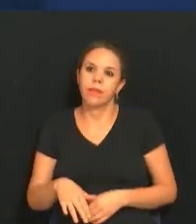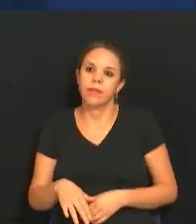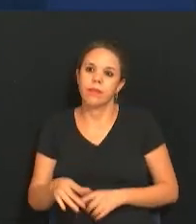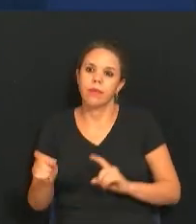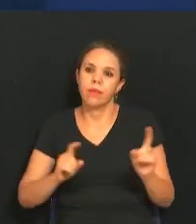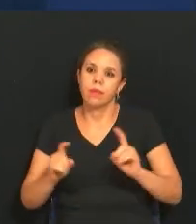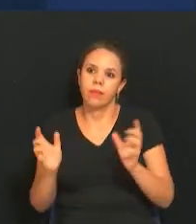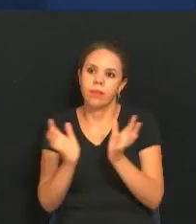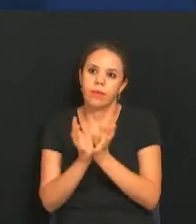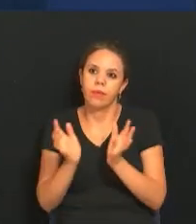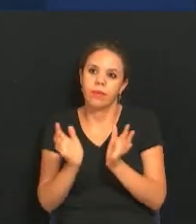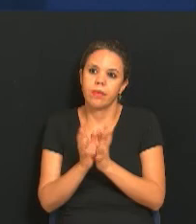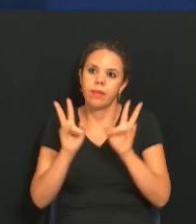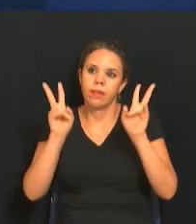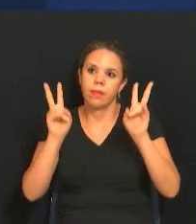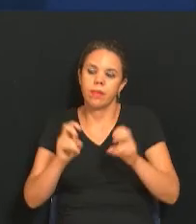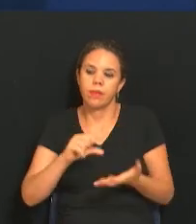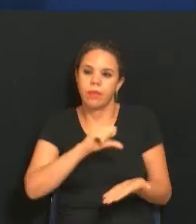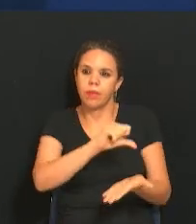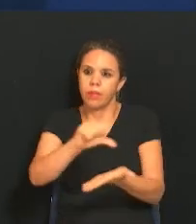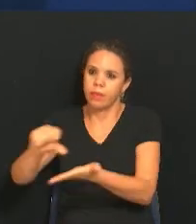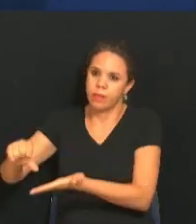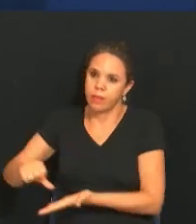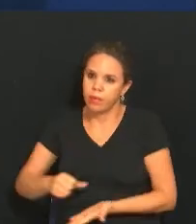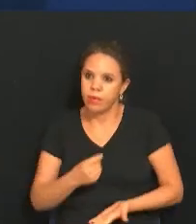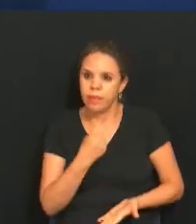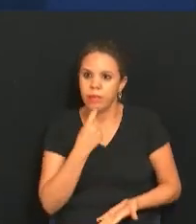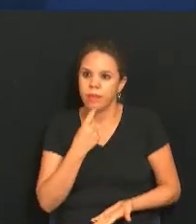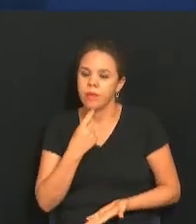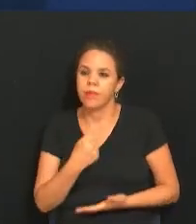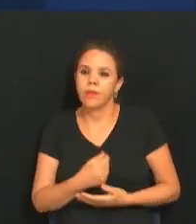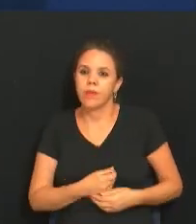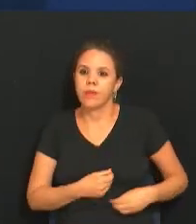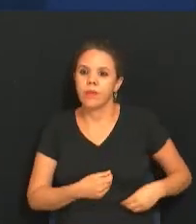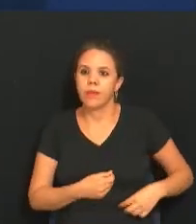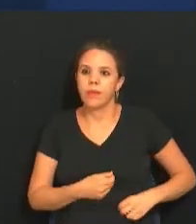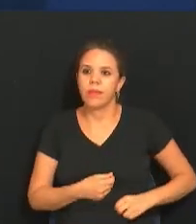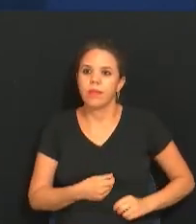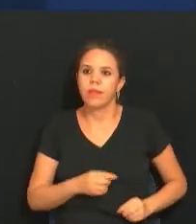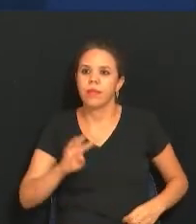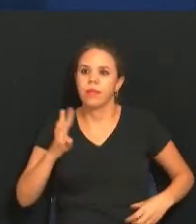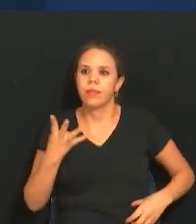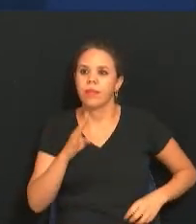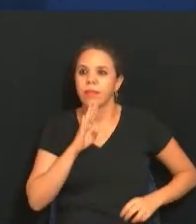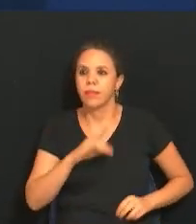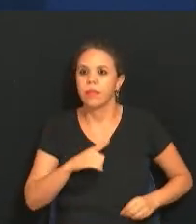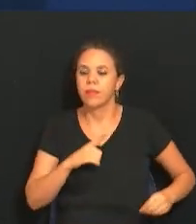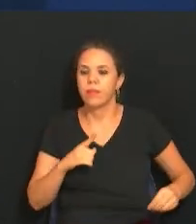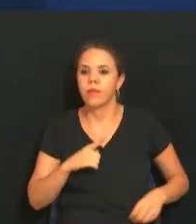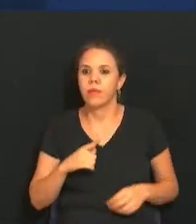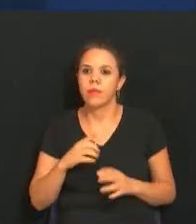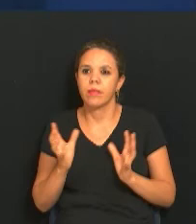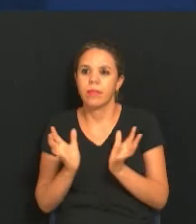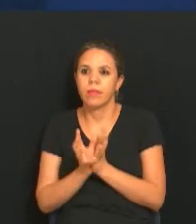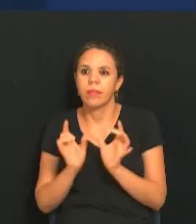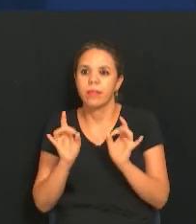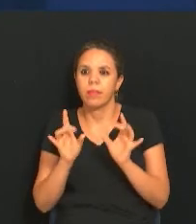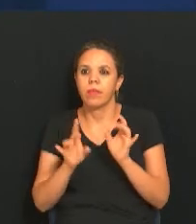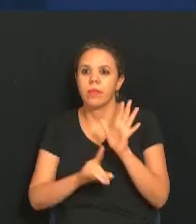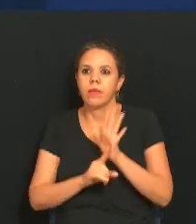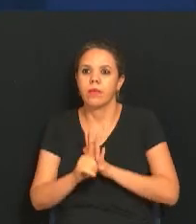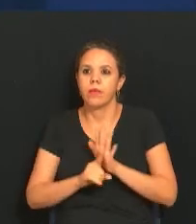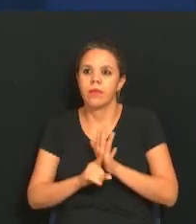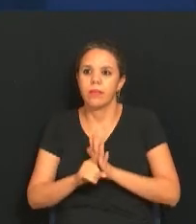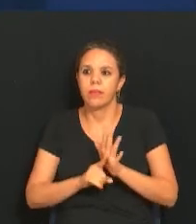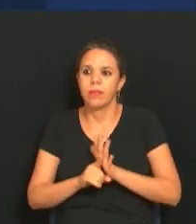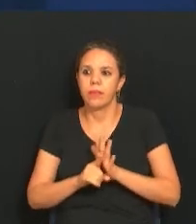da Comissão para Assuntos da Região Metropolitana aqui de Campinas. E às 4 da tarde é a vez da Comissão Especial de Estudos,